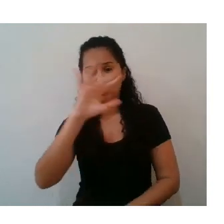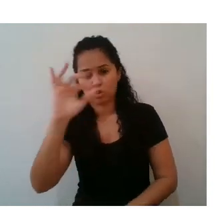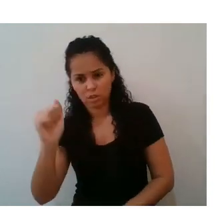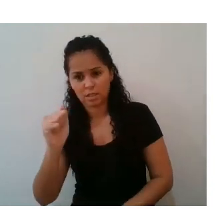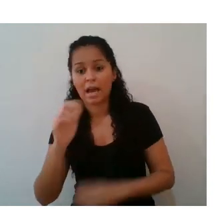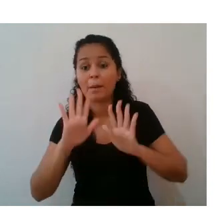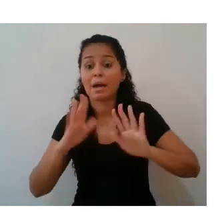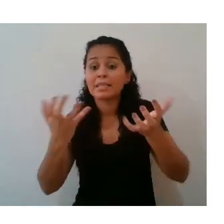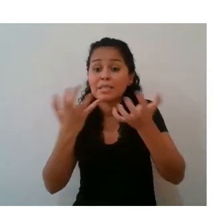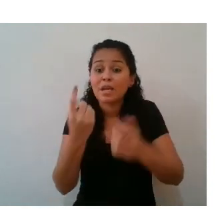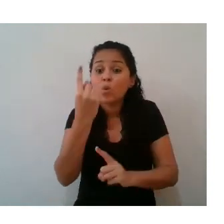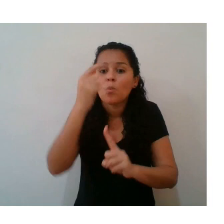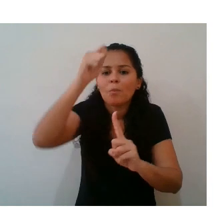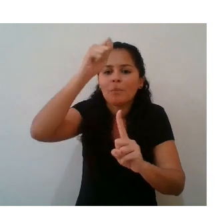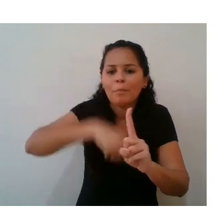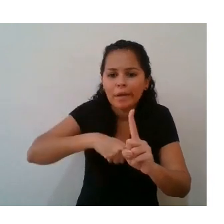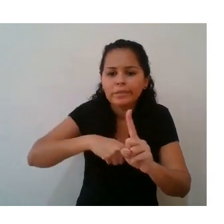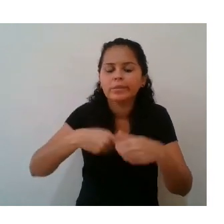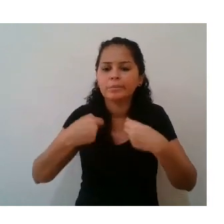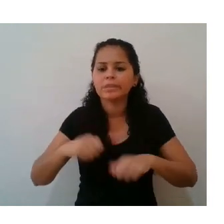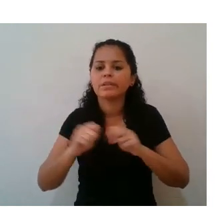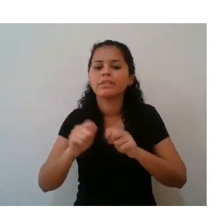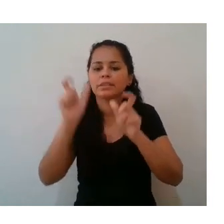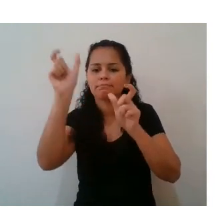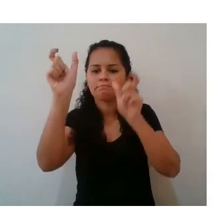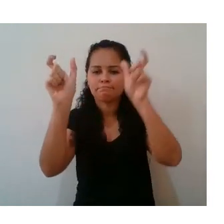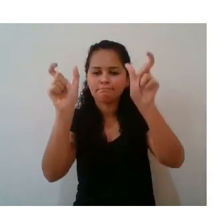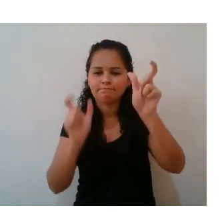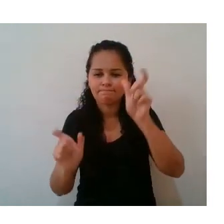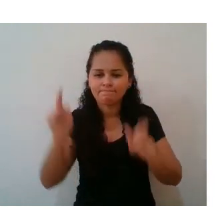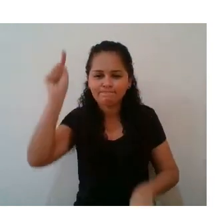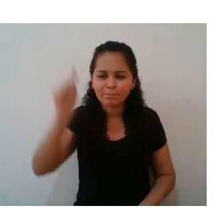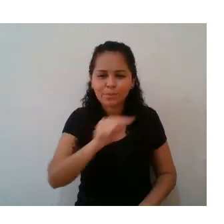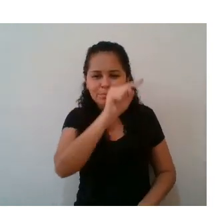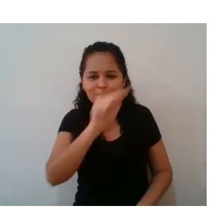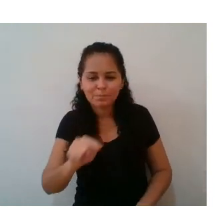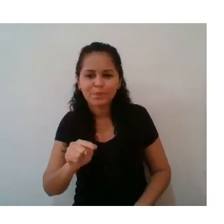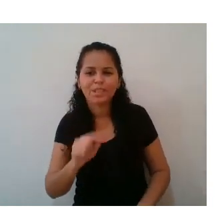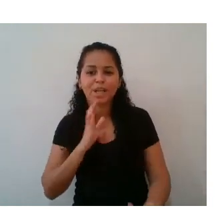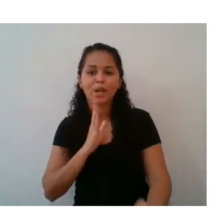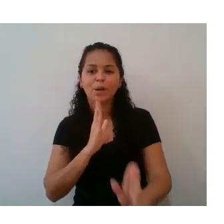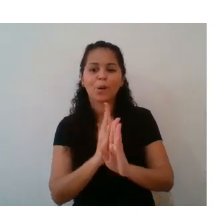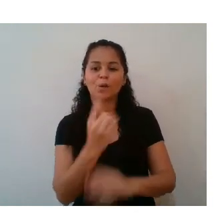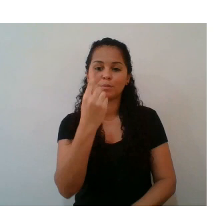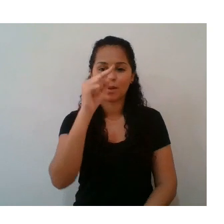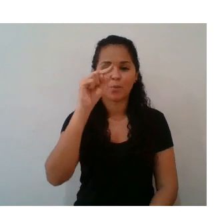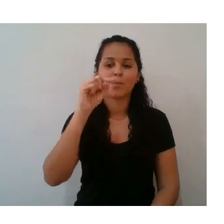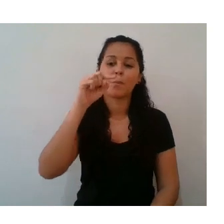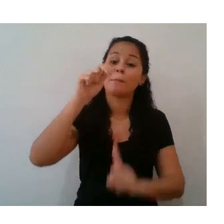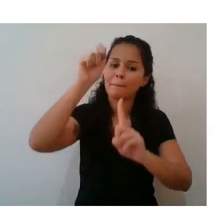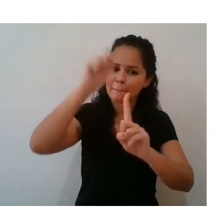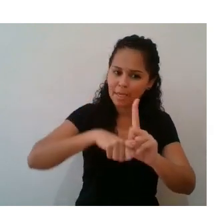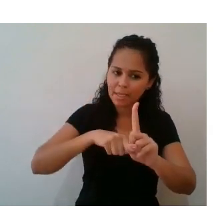quero mensal. Então, eu faço uma simples regra de 3 para 30 dias. Acho para um mês e faço uma leve